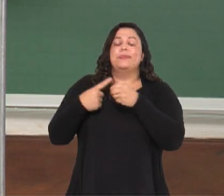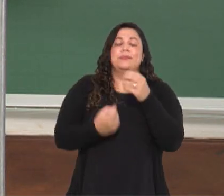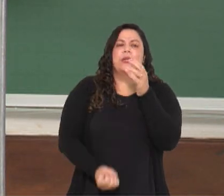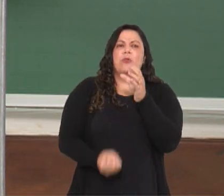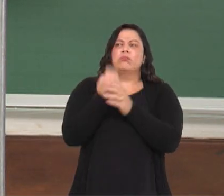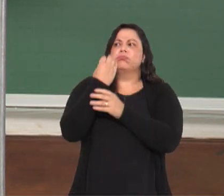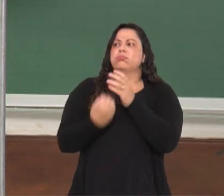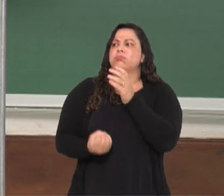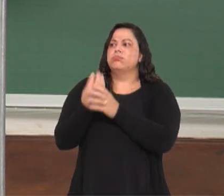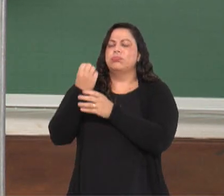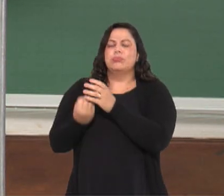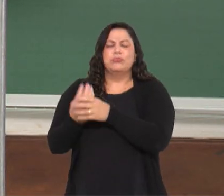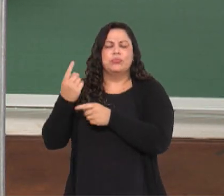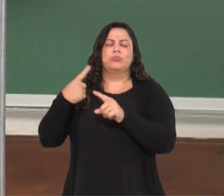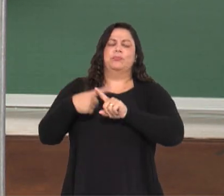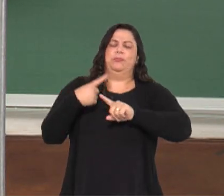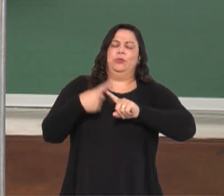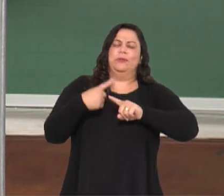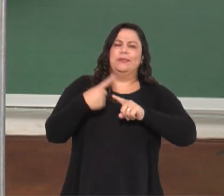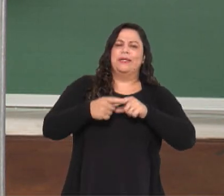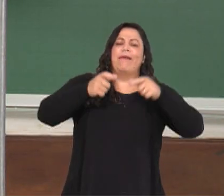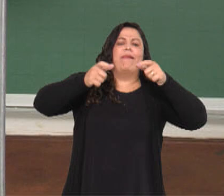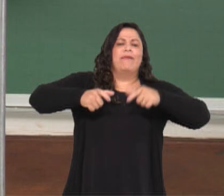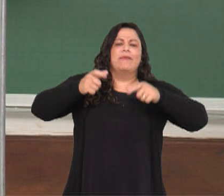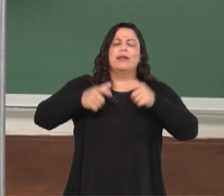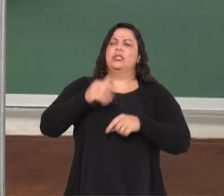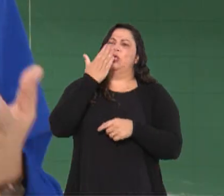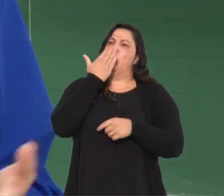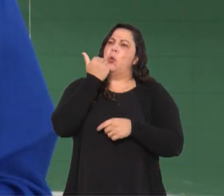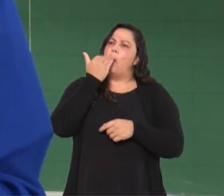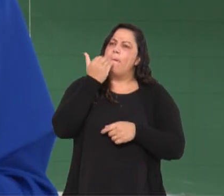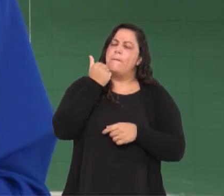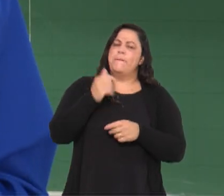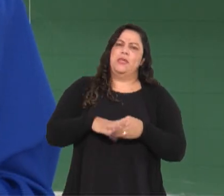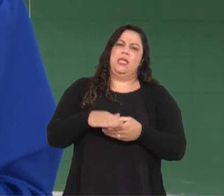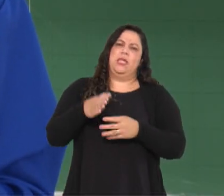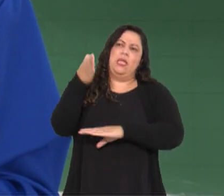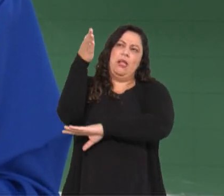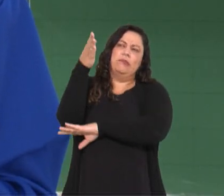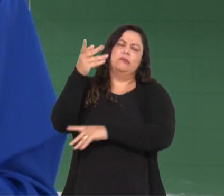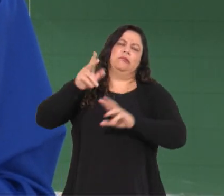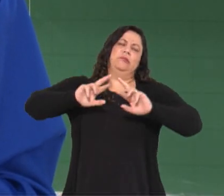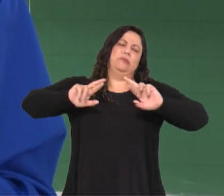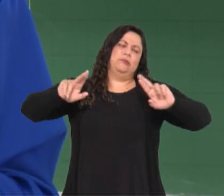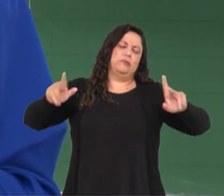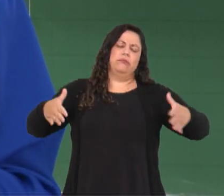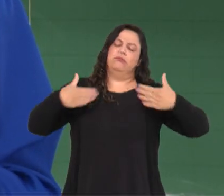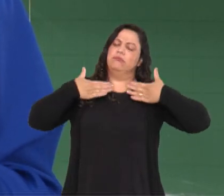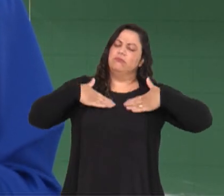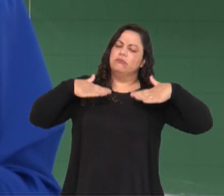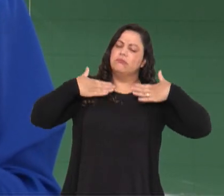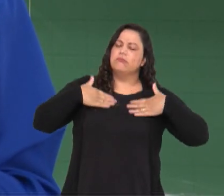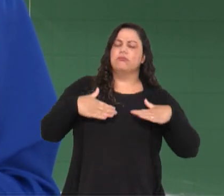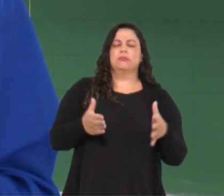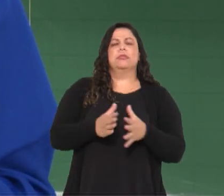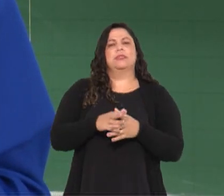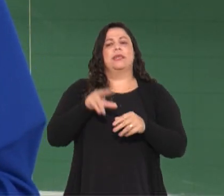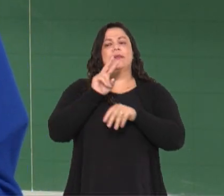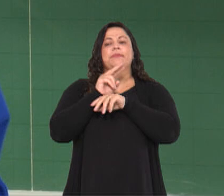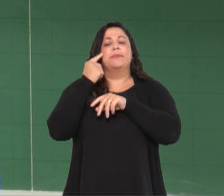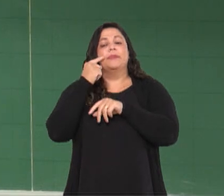esses pousos aí tinham alimentação, hospedagem, né? Serviços associados aí para poder atender o